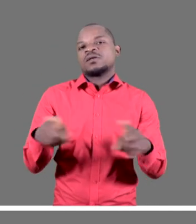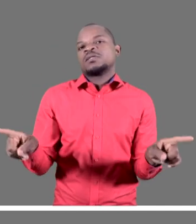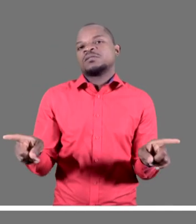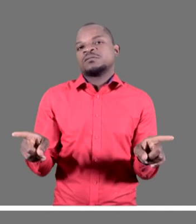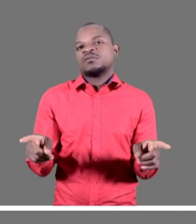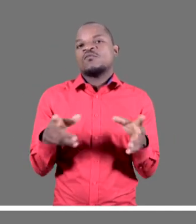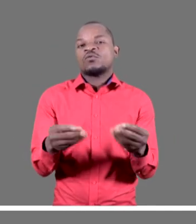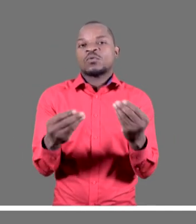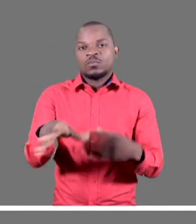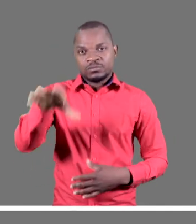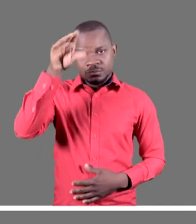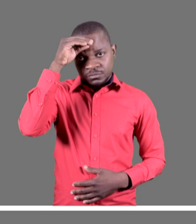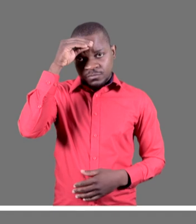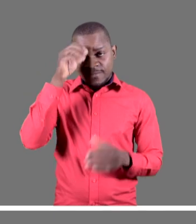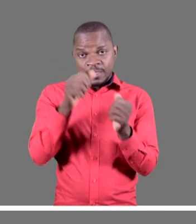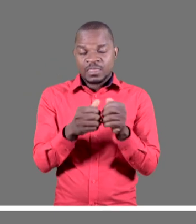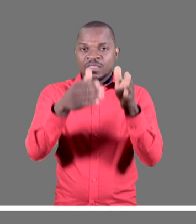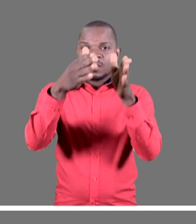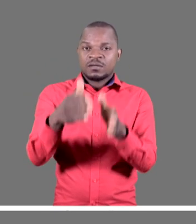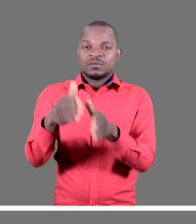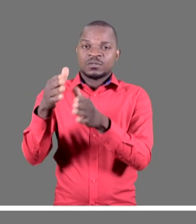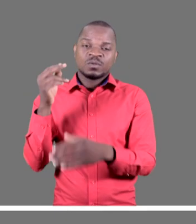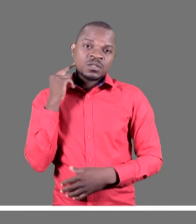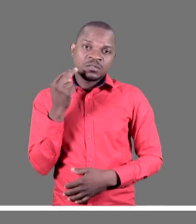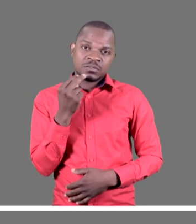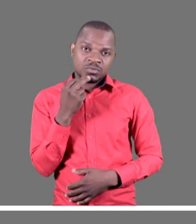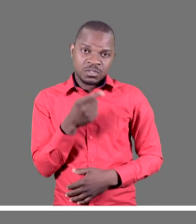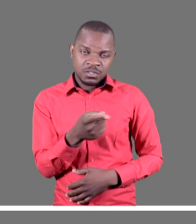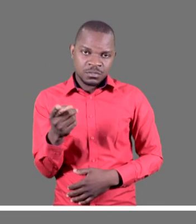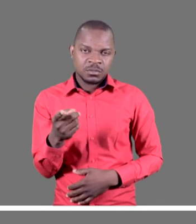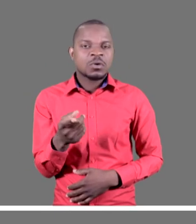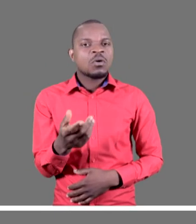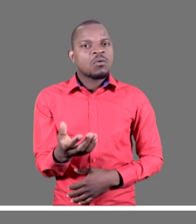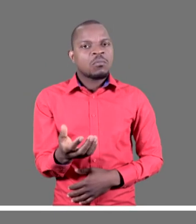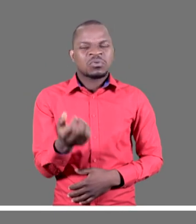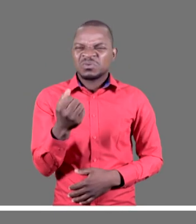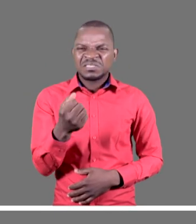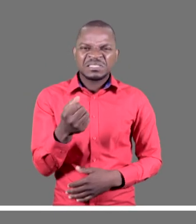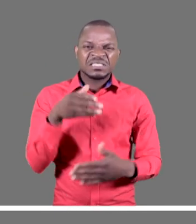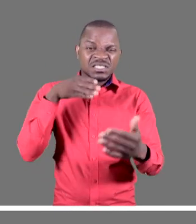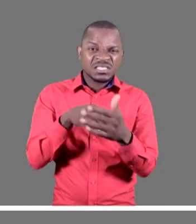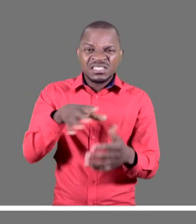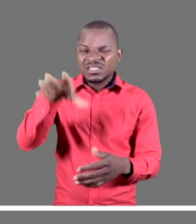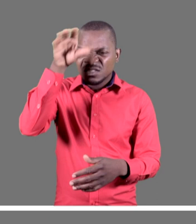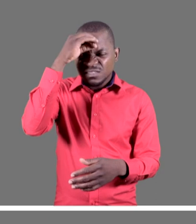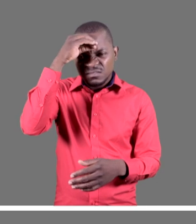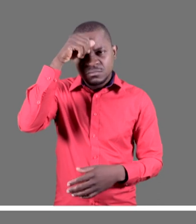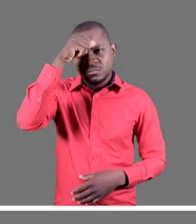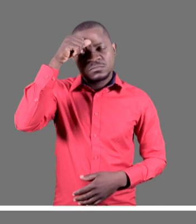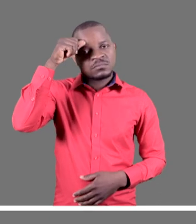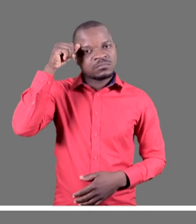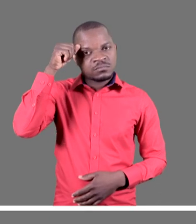diferente. Então, o surdo, no fim das contas, pode não conseguir assimilar melhor a matéria